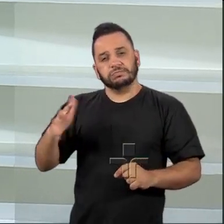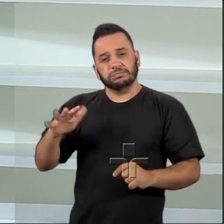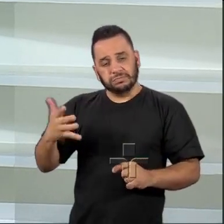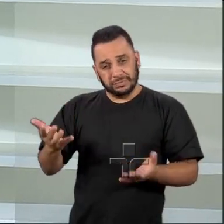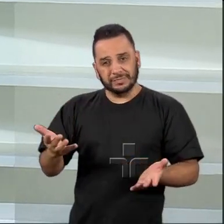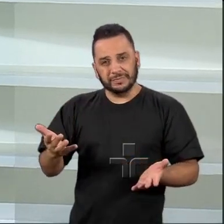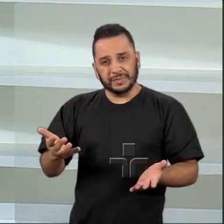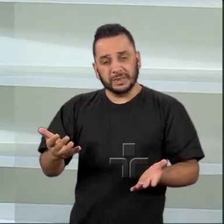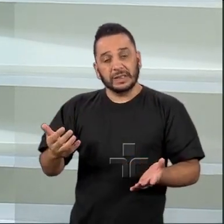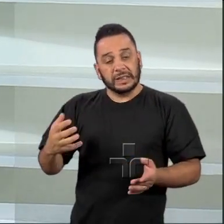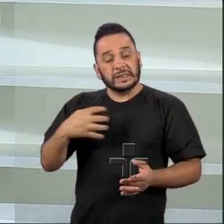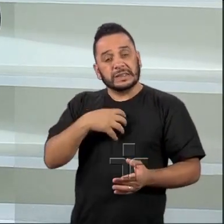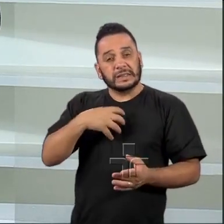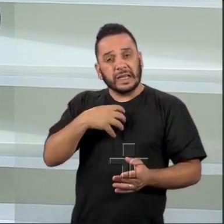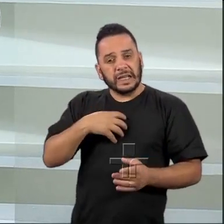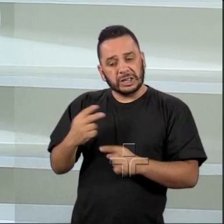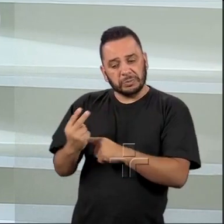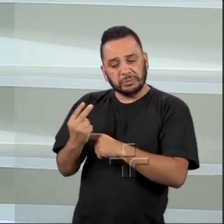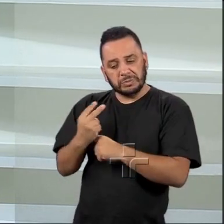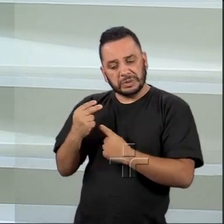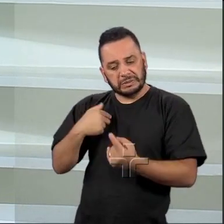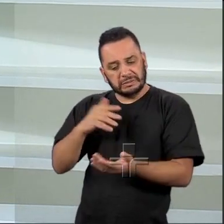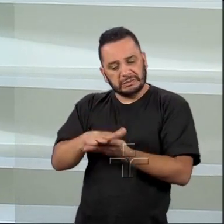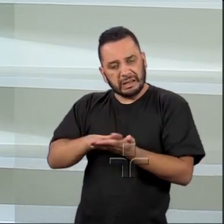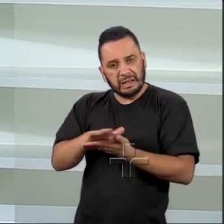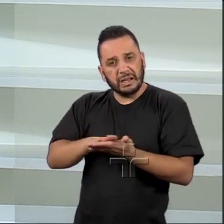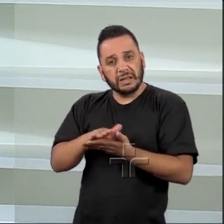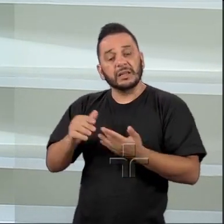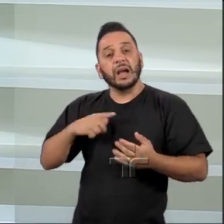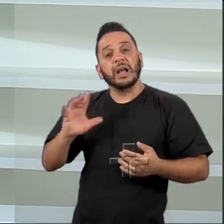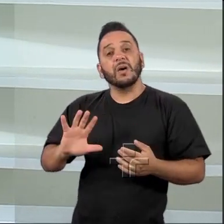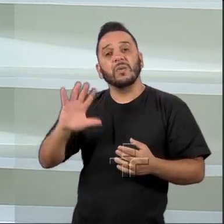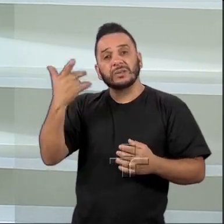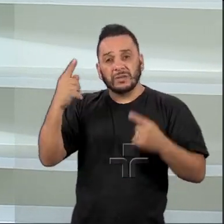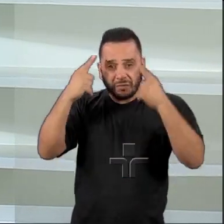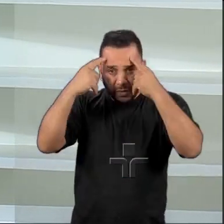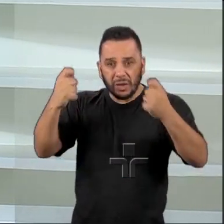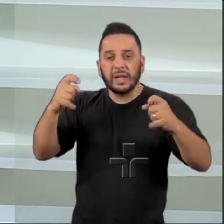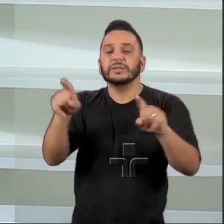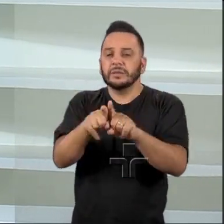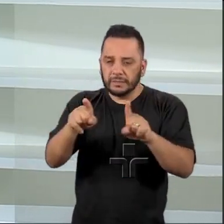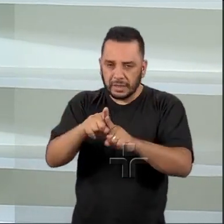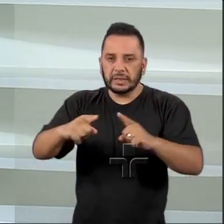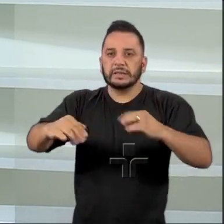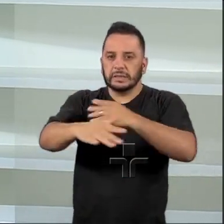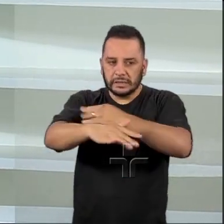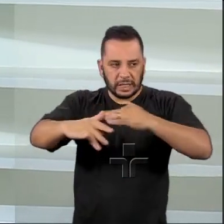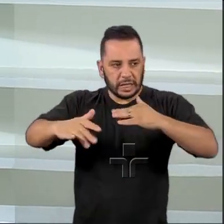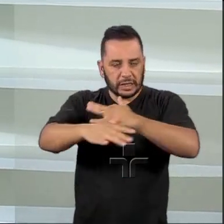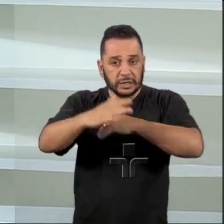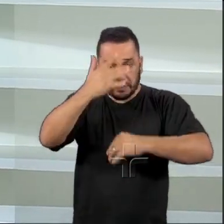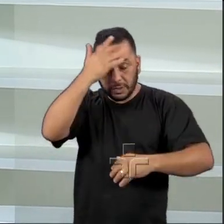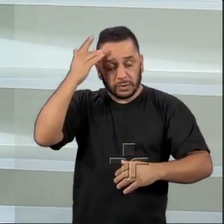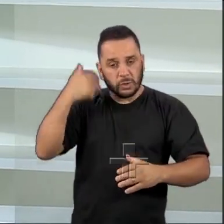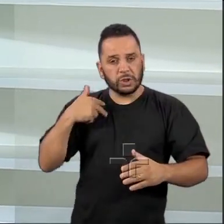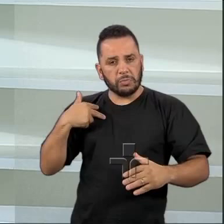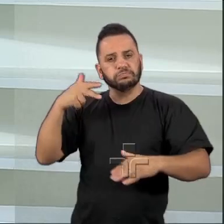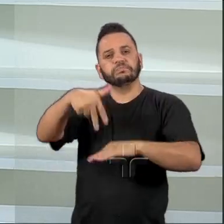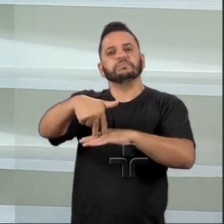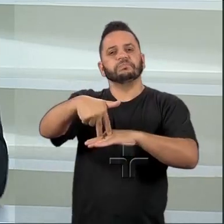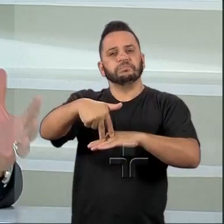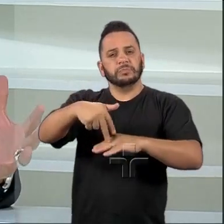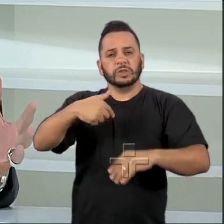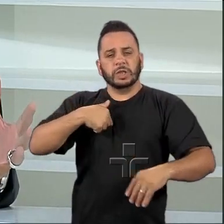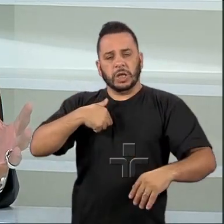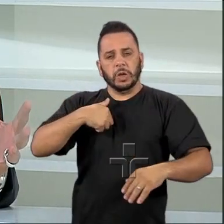se sente desprotegido. Acresce a isso a violência nas cidades. E aí aparece o cara dizendo o seguinte, olha, eu vou